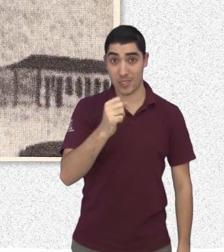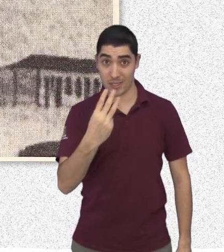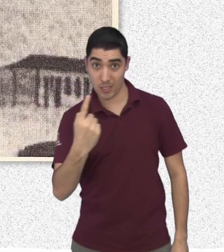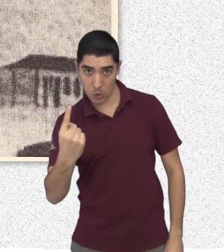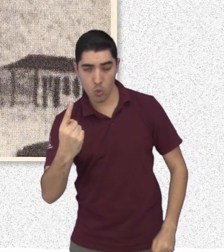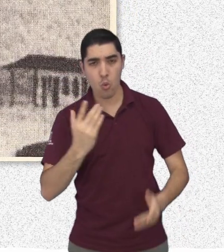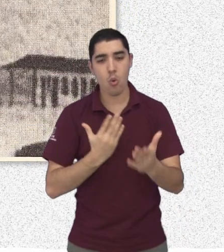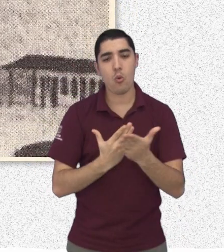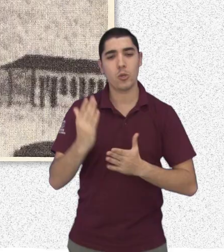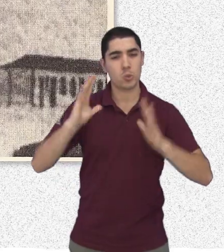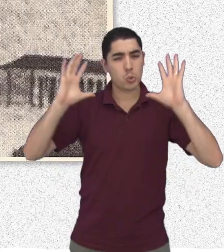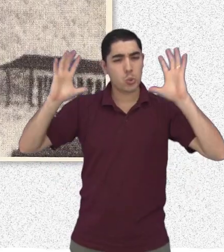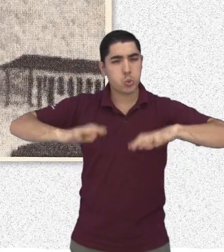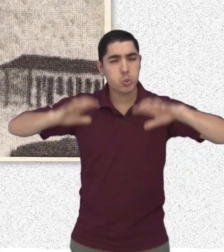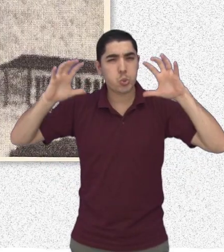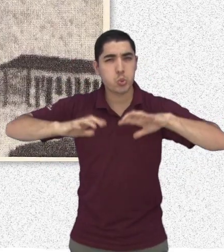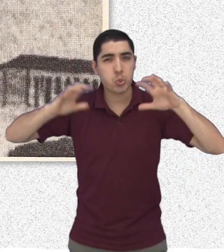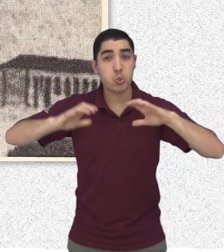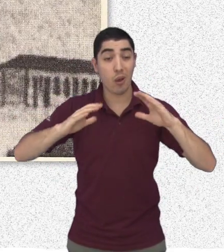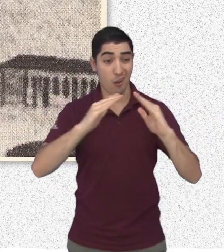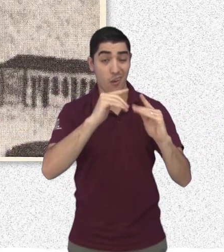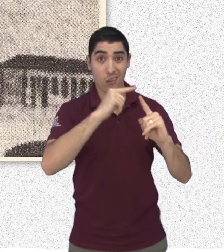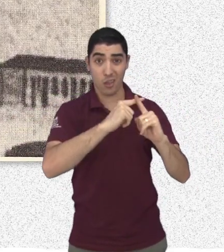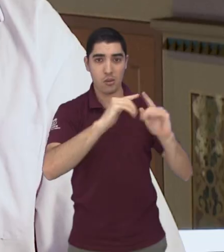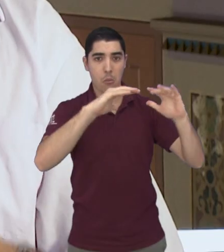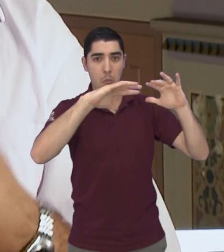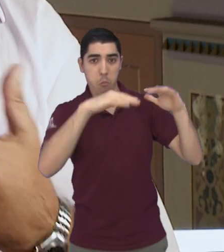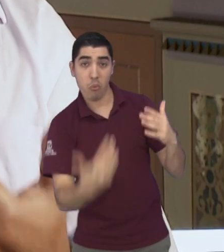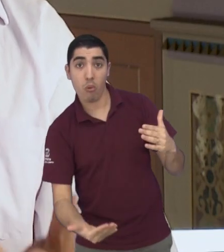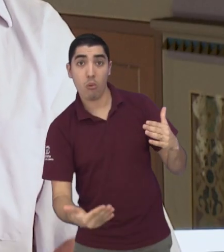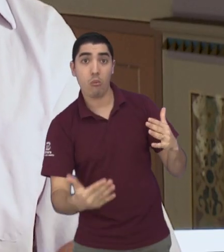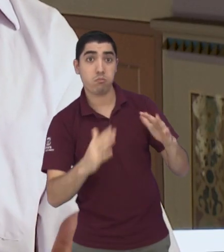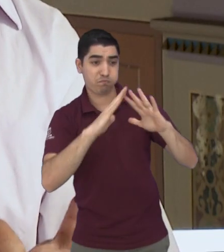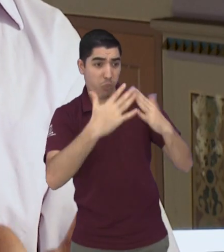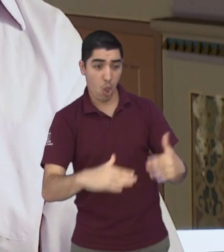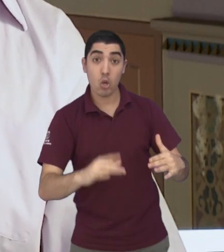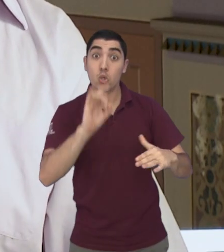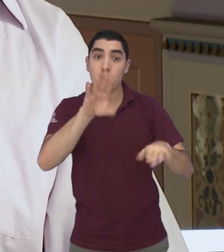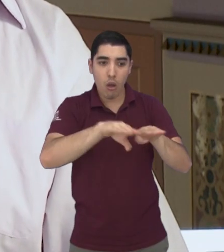forte chuva, a torre desaba, ficando apenas o altar. A partir de